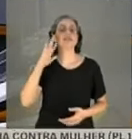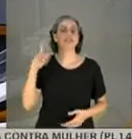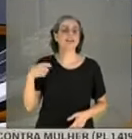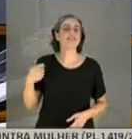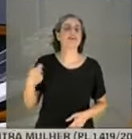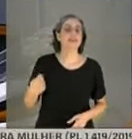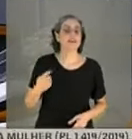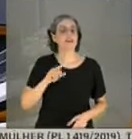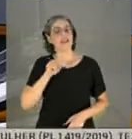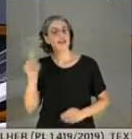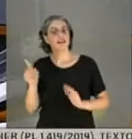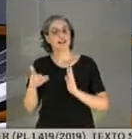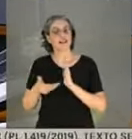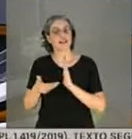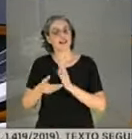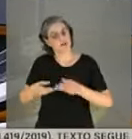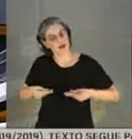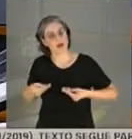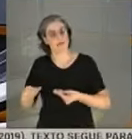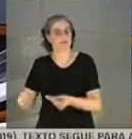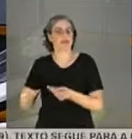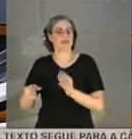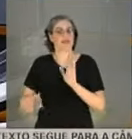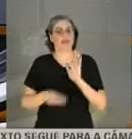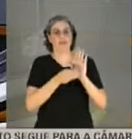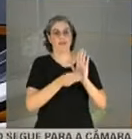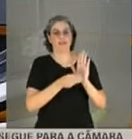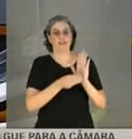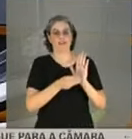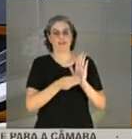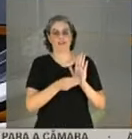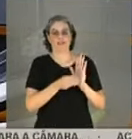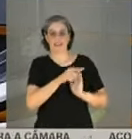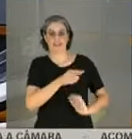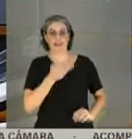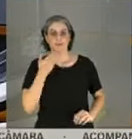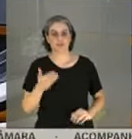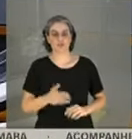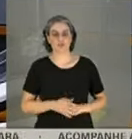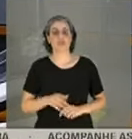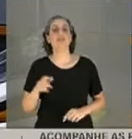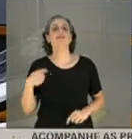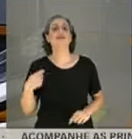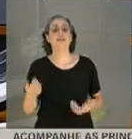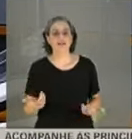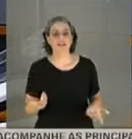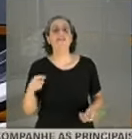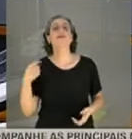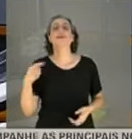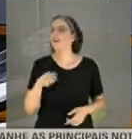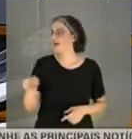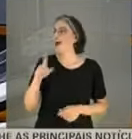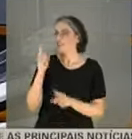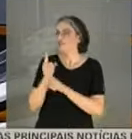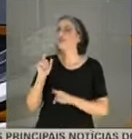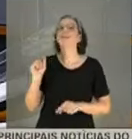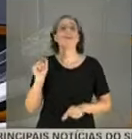Deputados, apresenta a emenda reivindicada pelo senhor Francisco Maximiano? Adivinha quem? Adivinha quem? Vamos